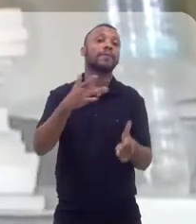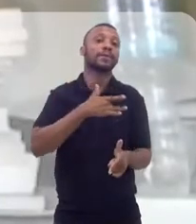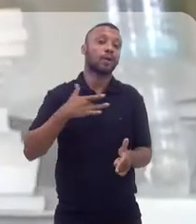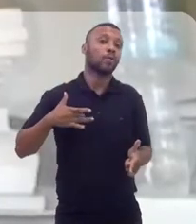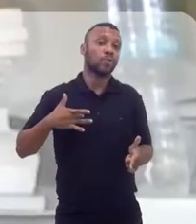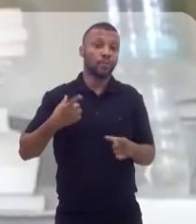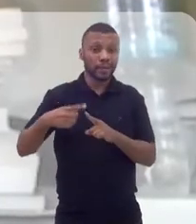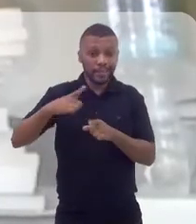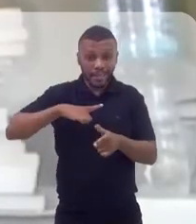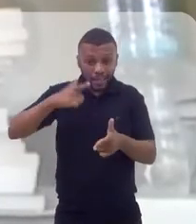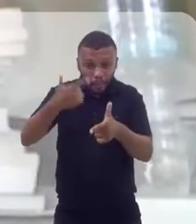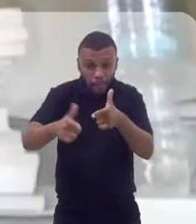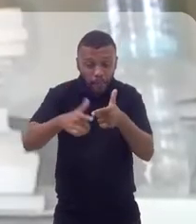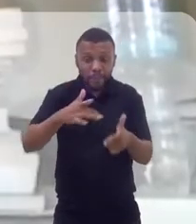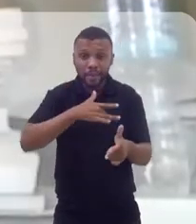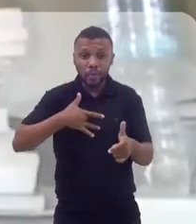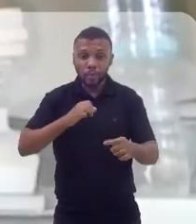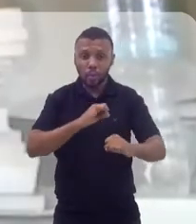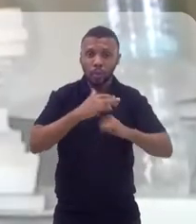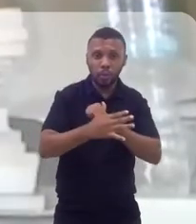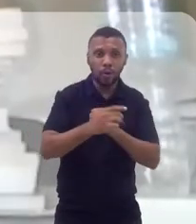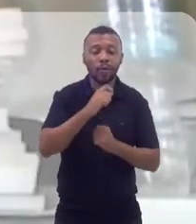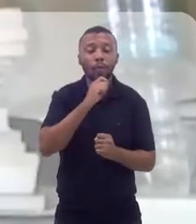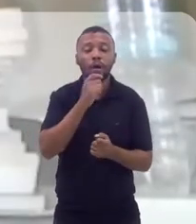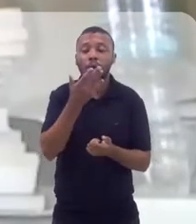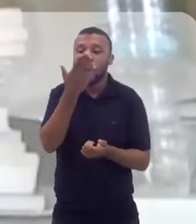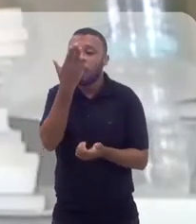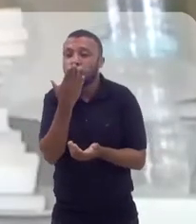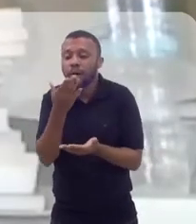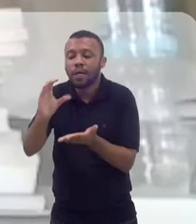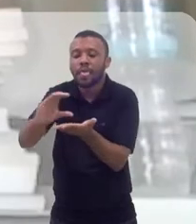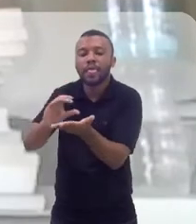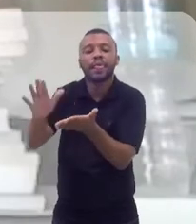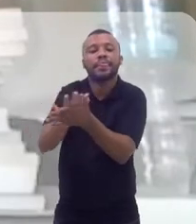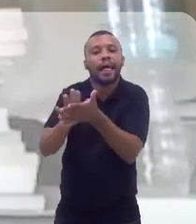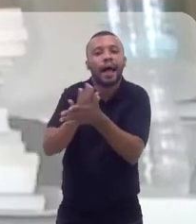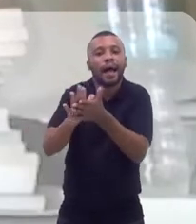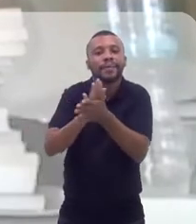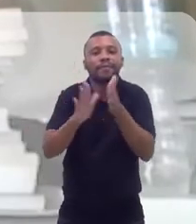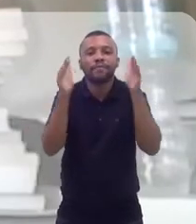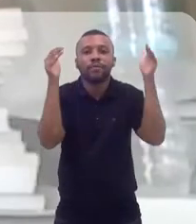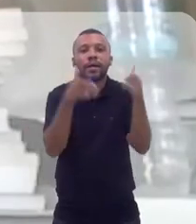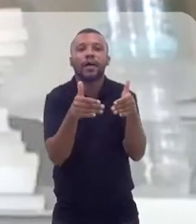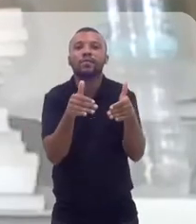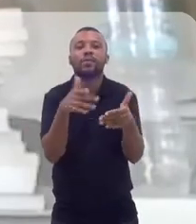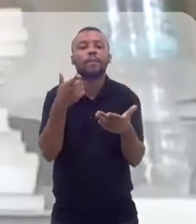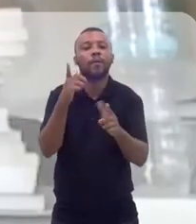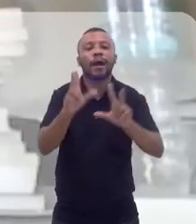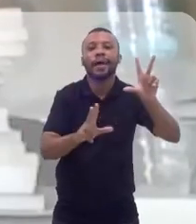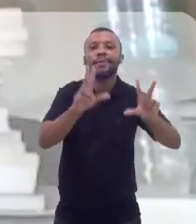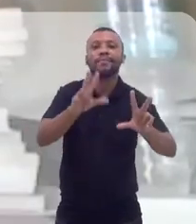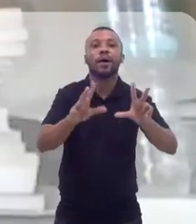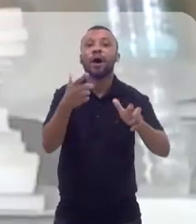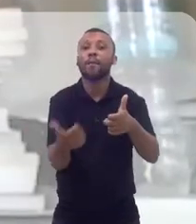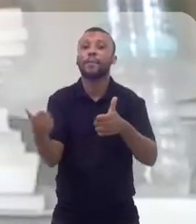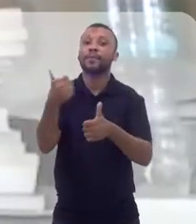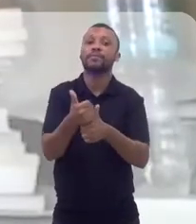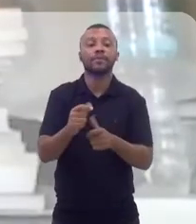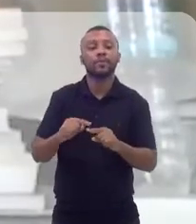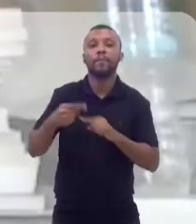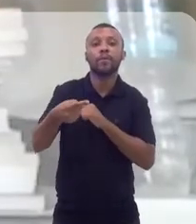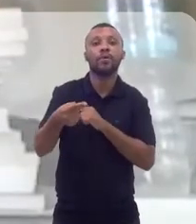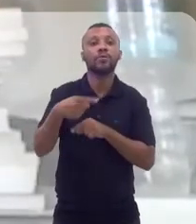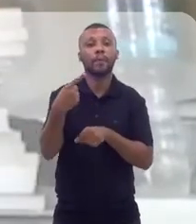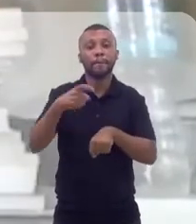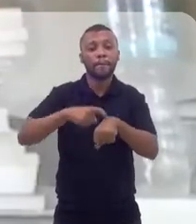Porque quando teve a situação sanitária, não tinha nenhum recurso previsto para o carnaval. Então, a compensação veio depois, só